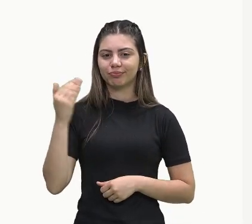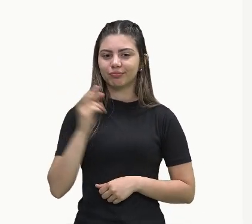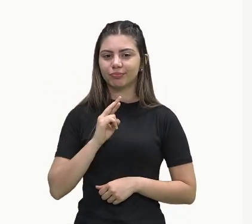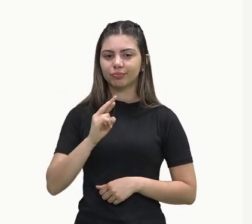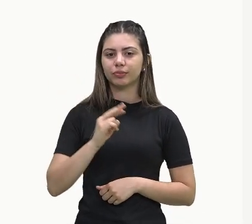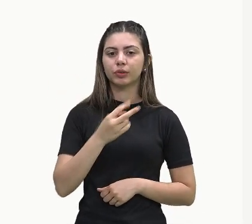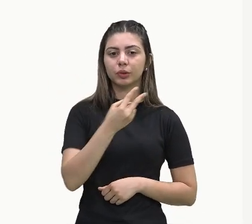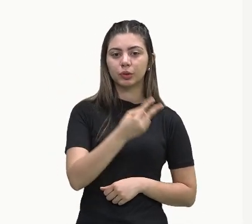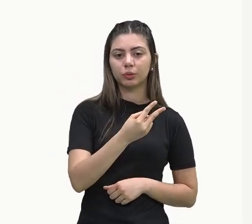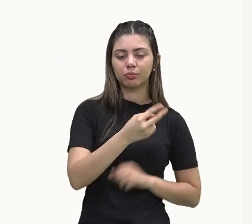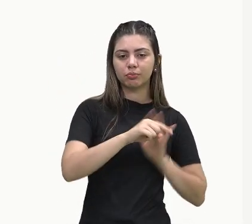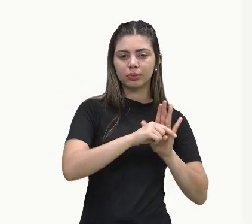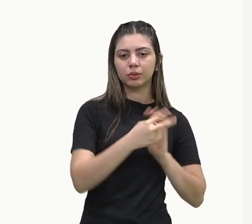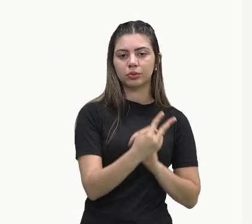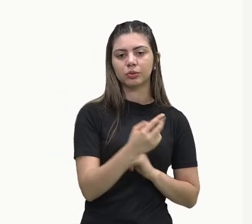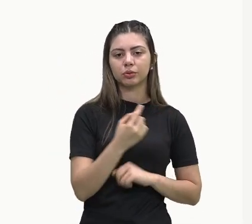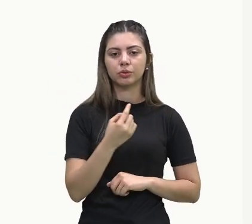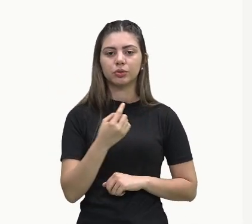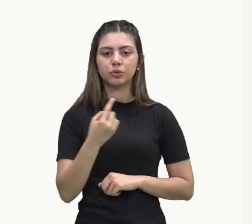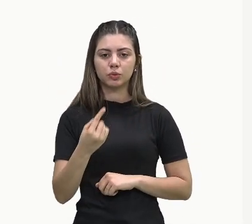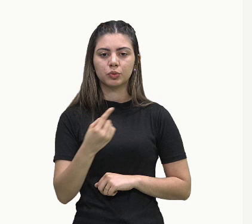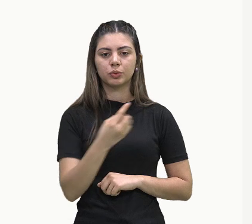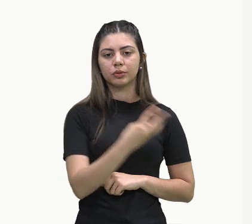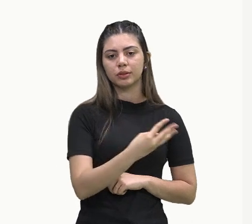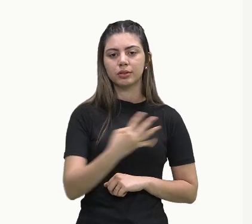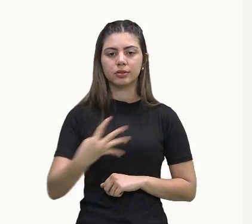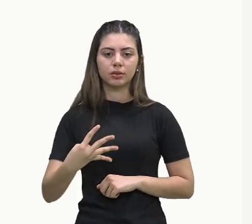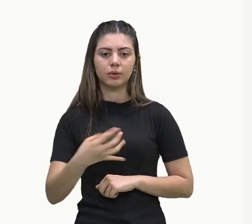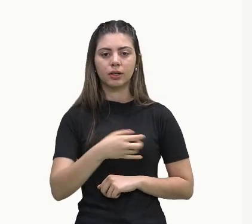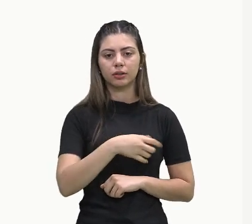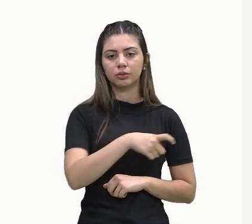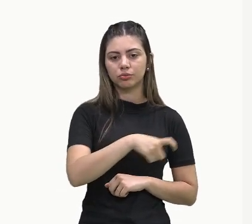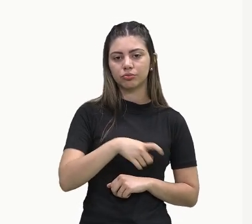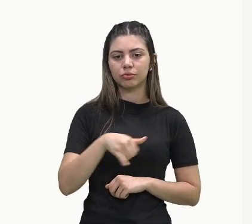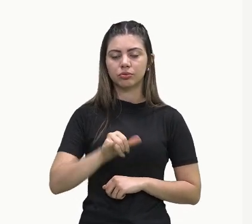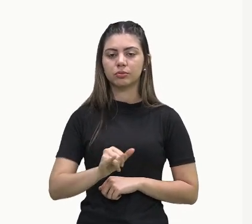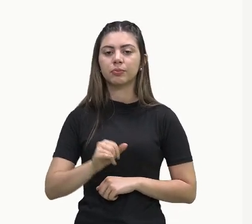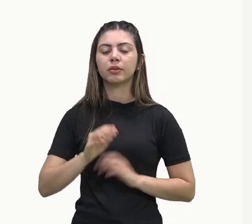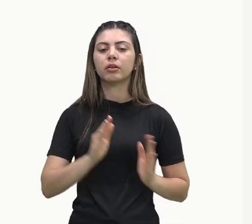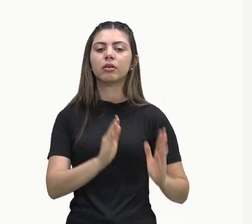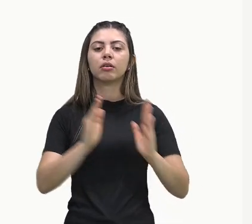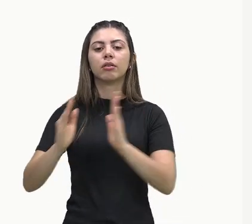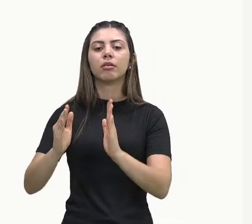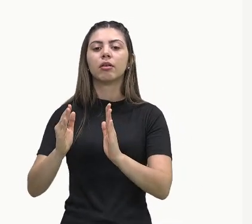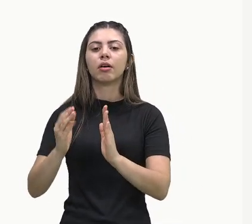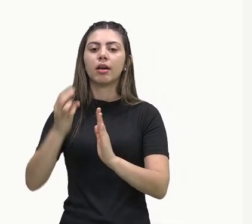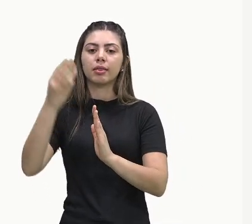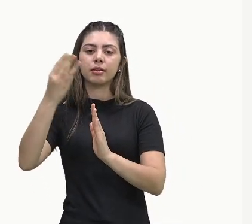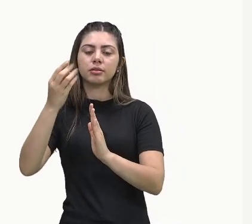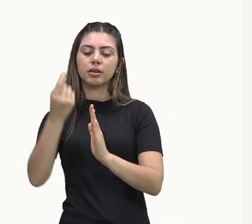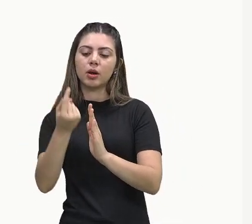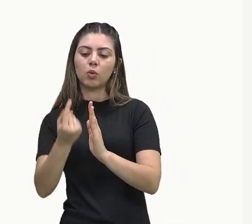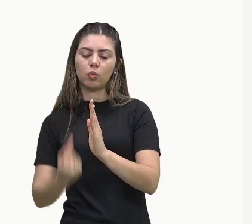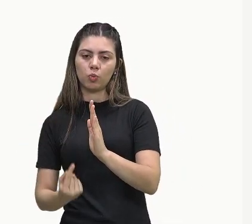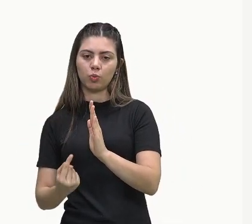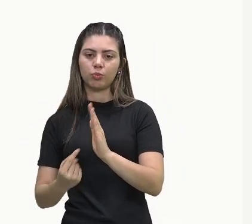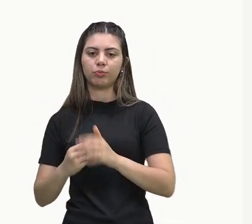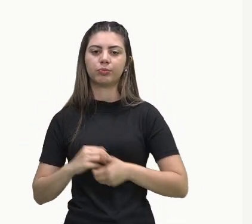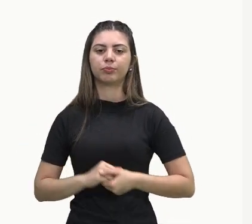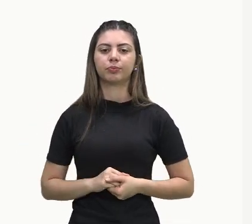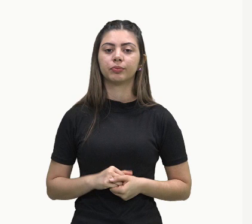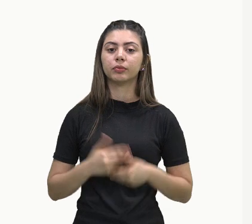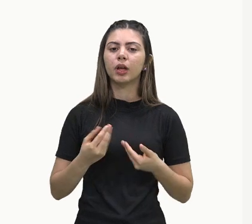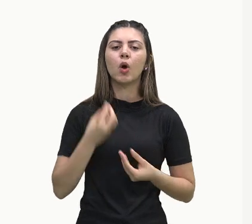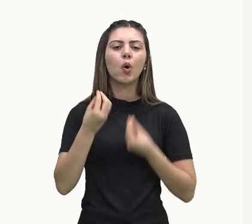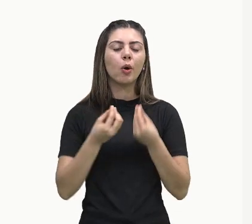2 e 1 3 e 4 e o ponto genérico a terceira coluna um que que é feito aqui nós